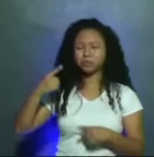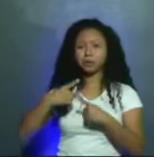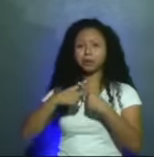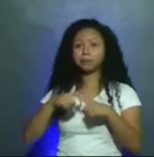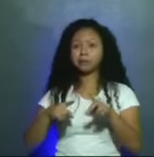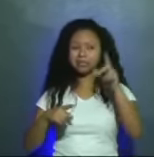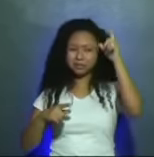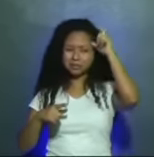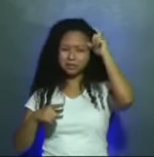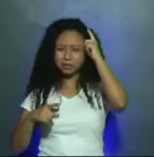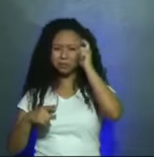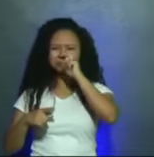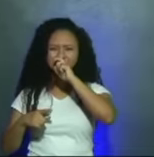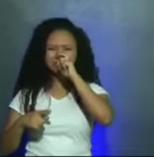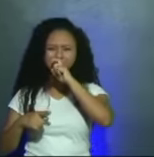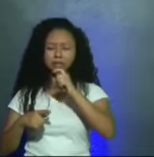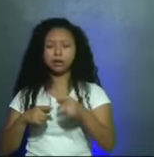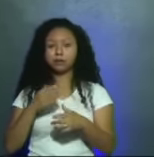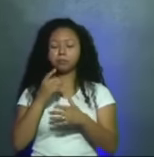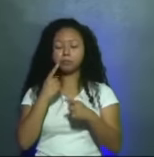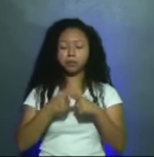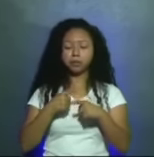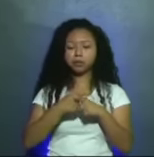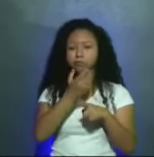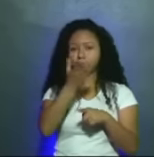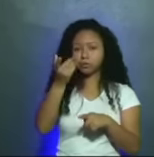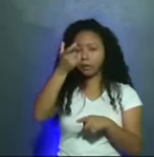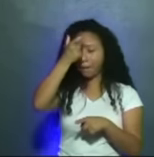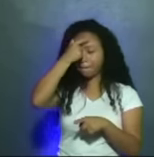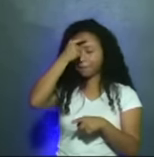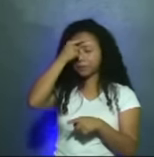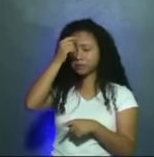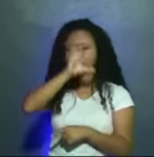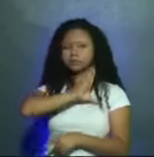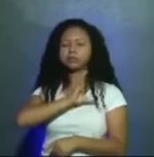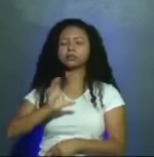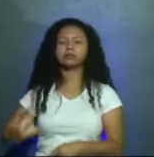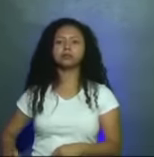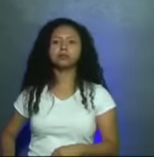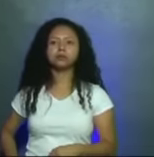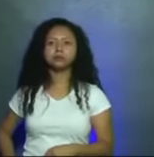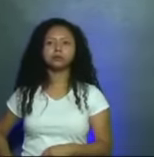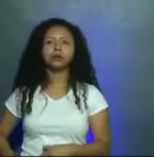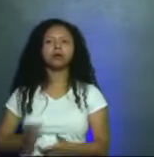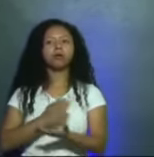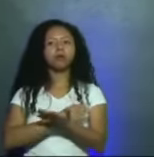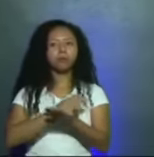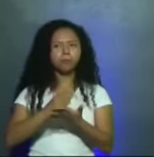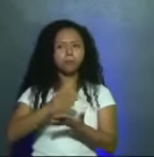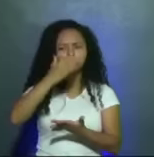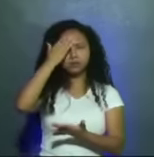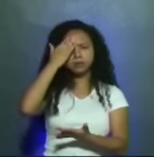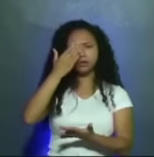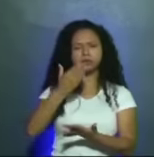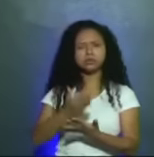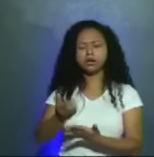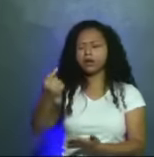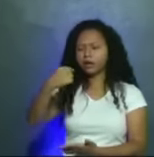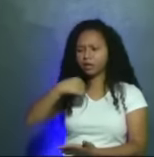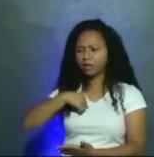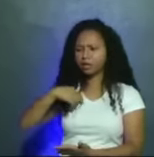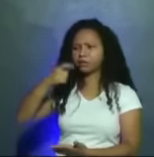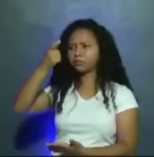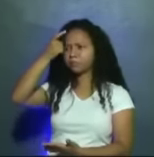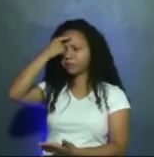você tem a mente de Cristo. Começa a tomar posse dessa verdade. Eu tenho a mente de Cristo.